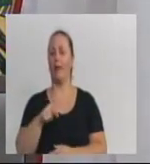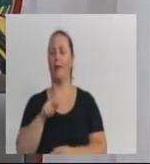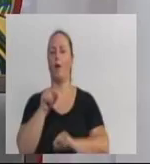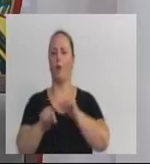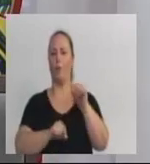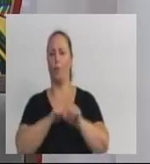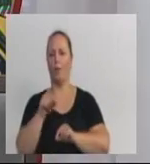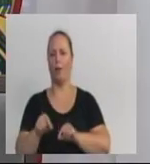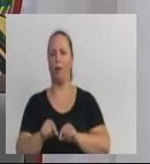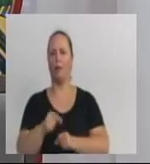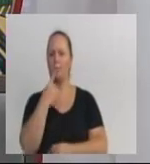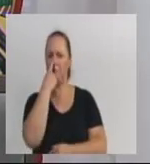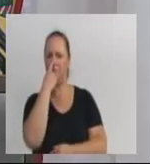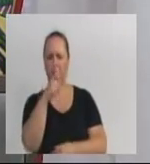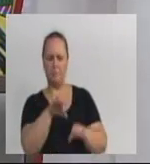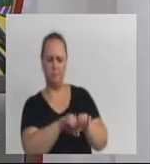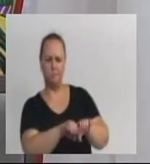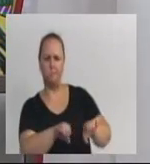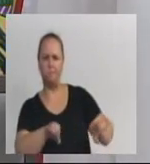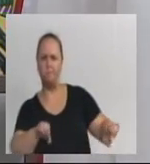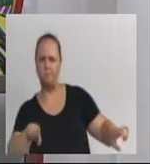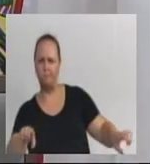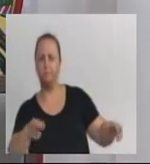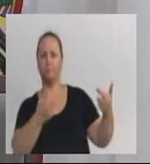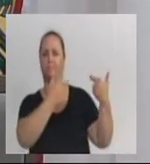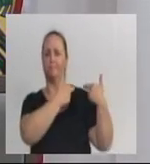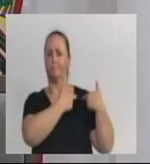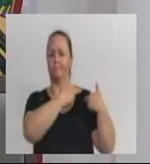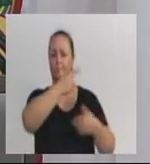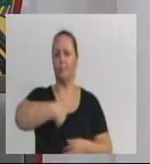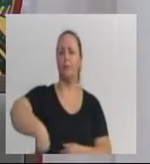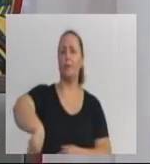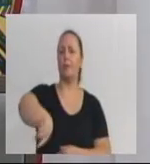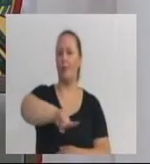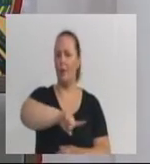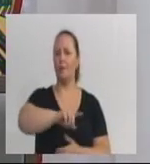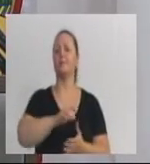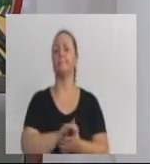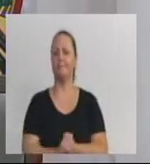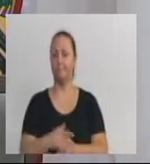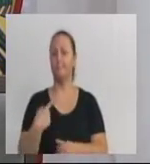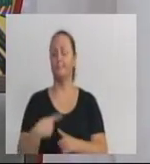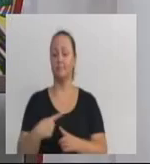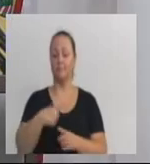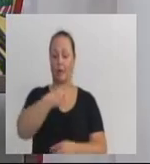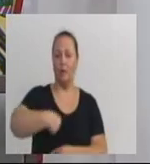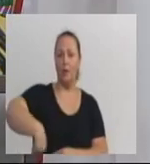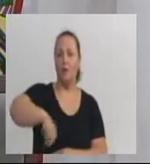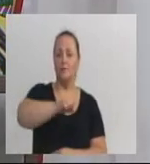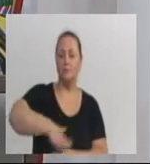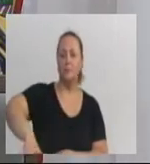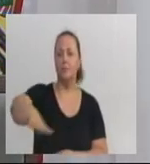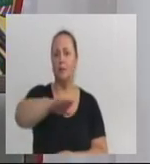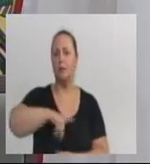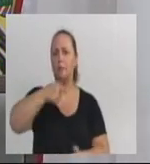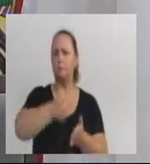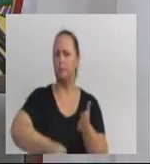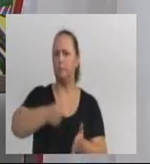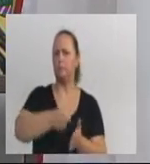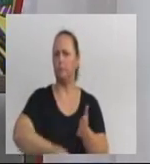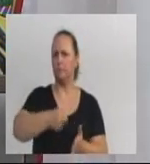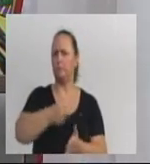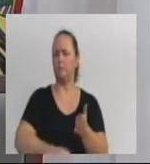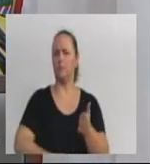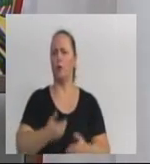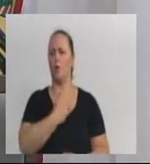nossa responsabilidade em relação a isso, pois nós, como sociedade, temos que nos manifestar e cobrar dos próprios